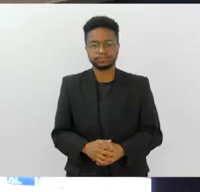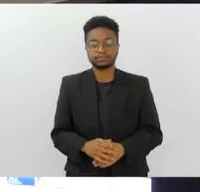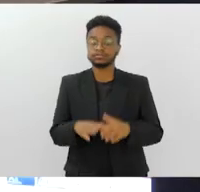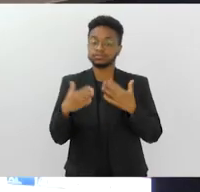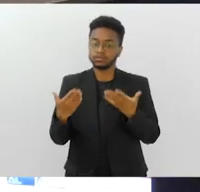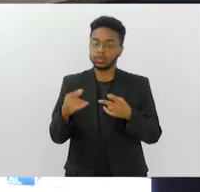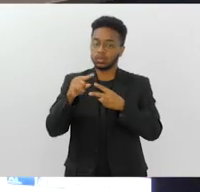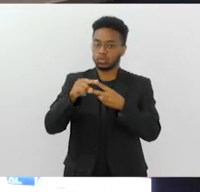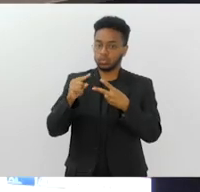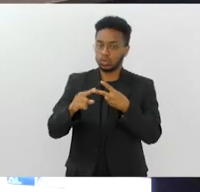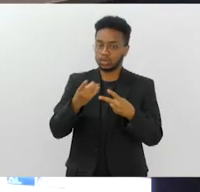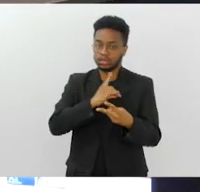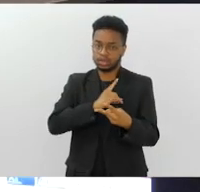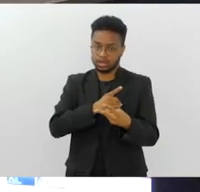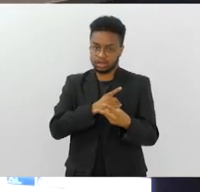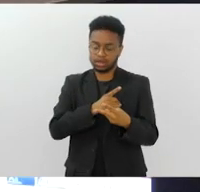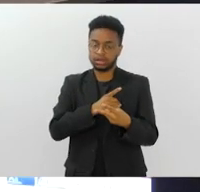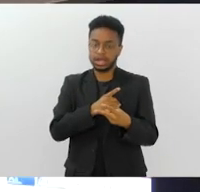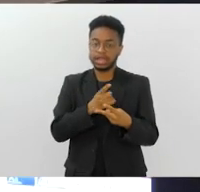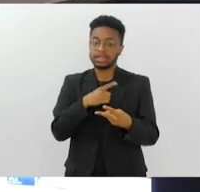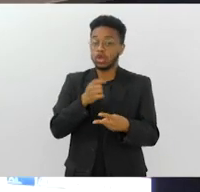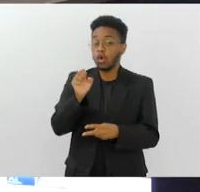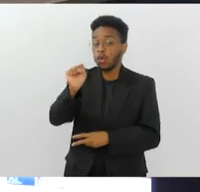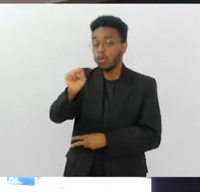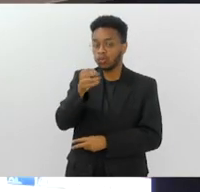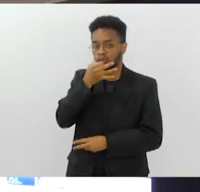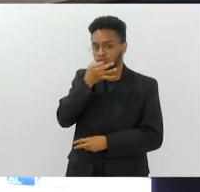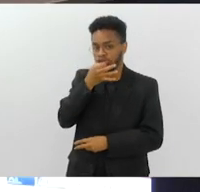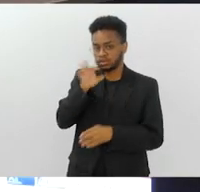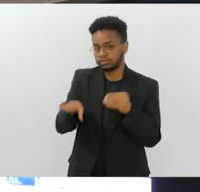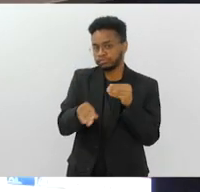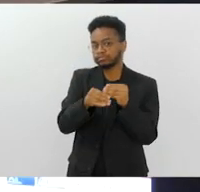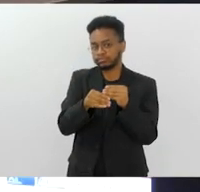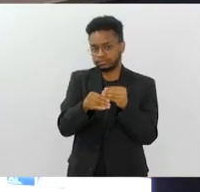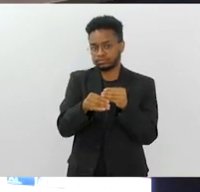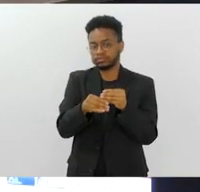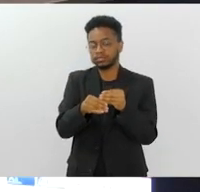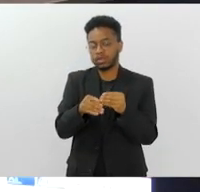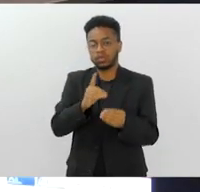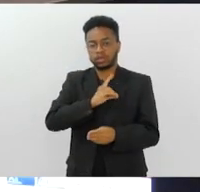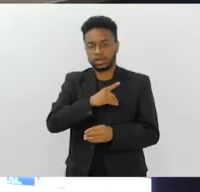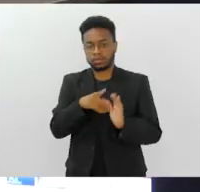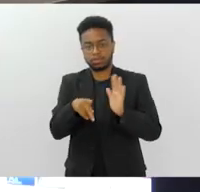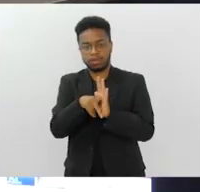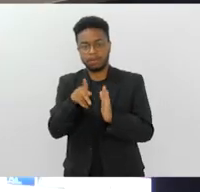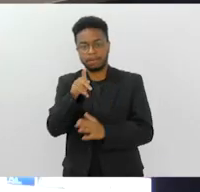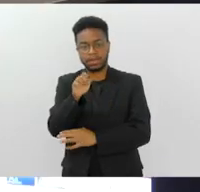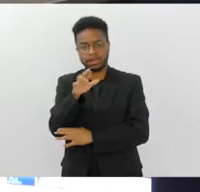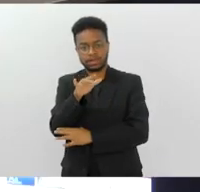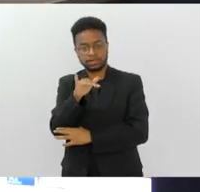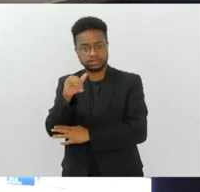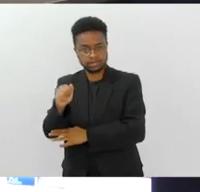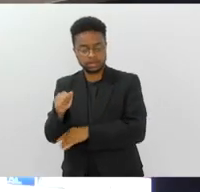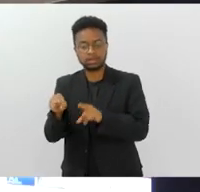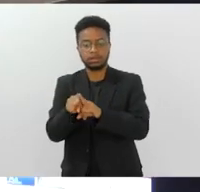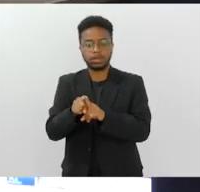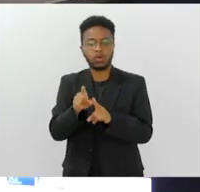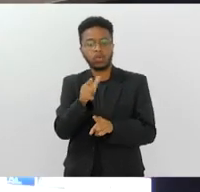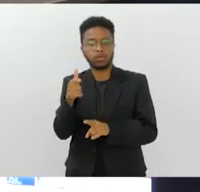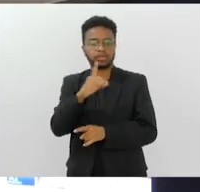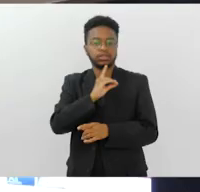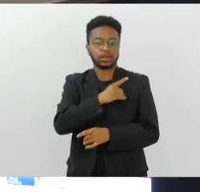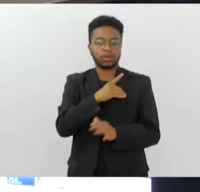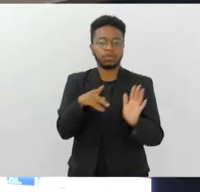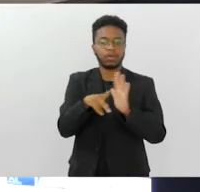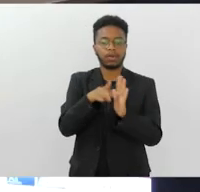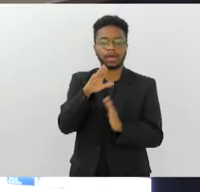Delegados fizeram oito sugestões o deleg delado da perícia o delegado da todas foram incorporadas no projeto